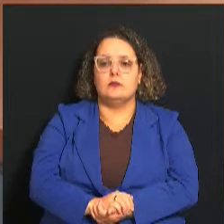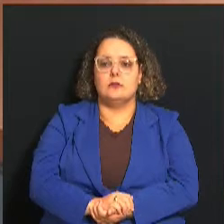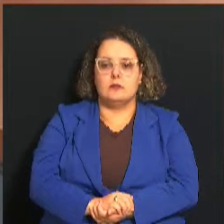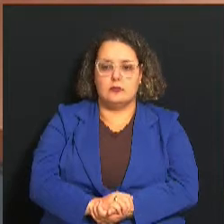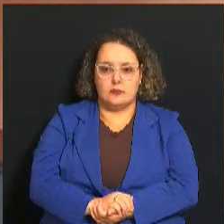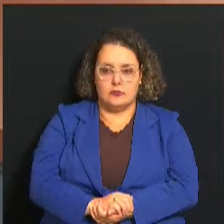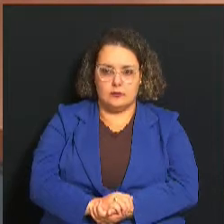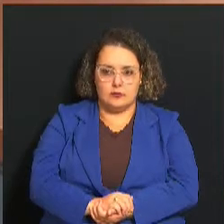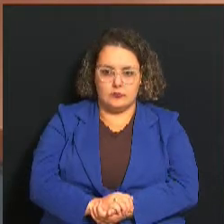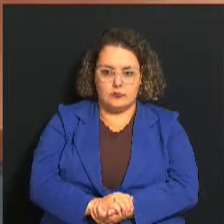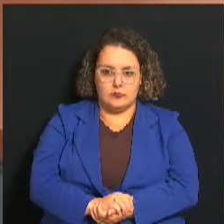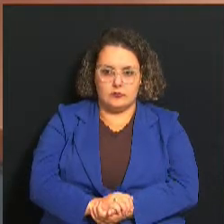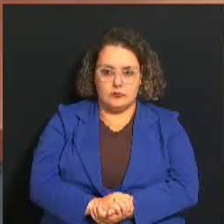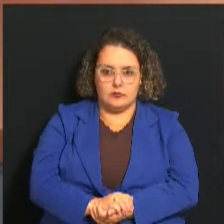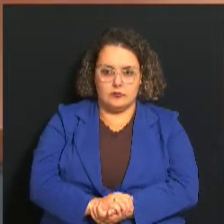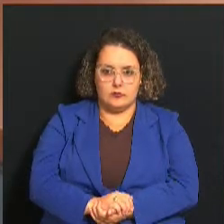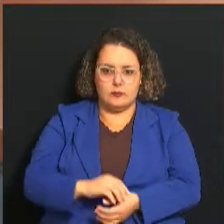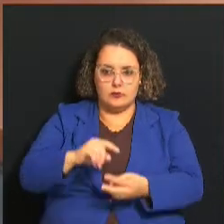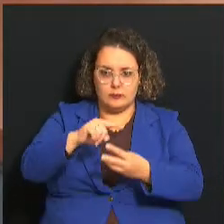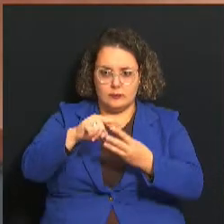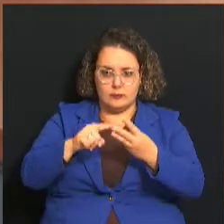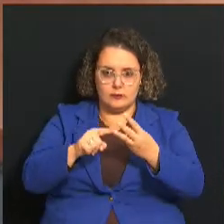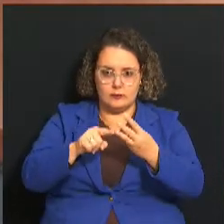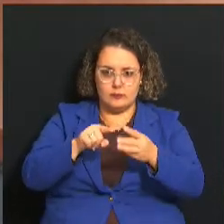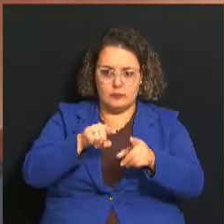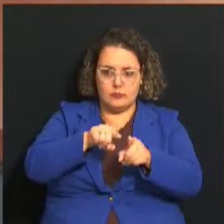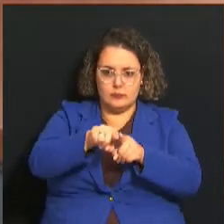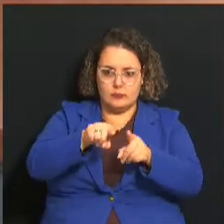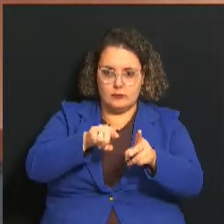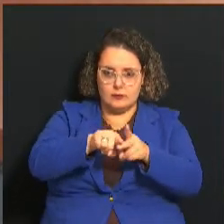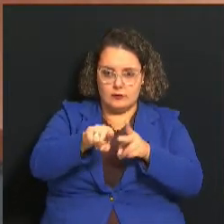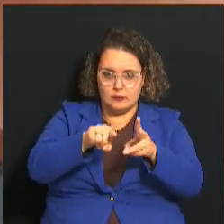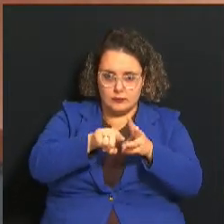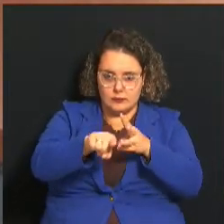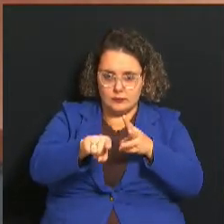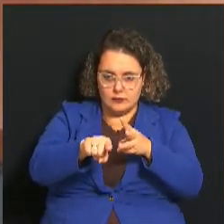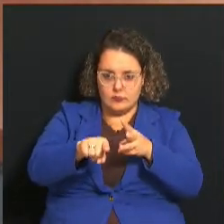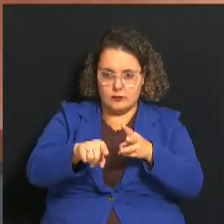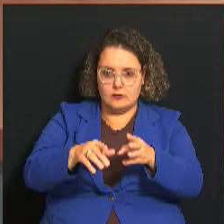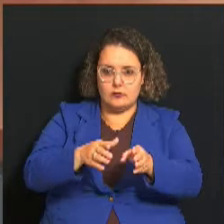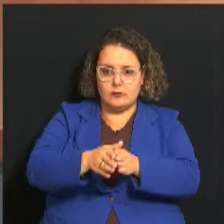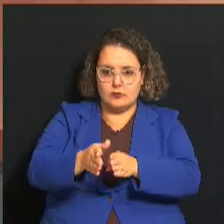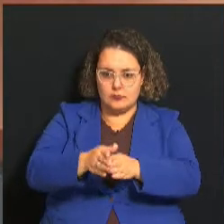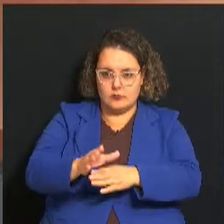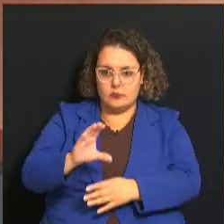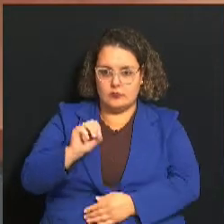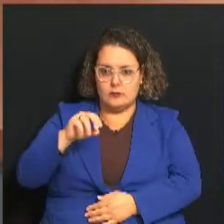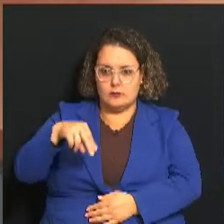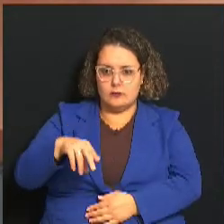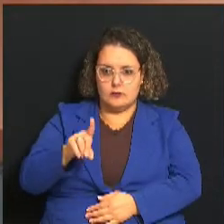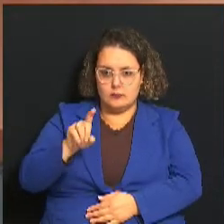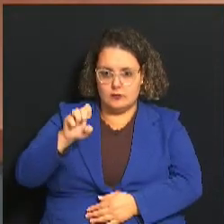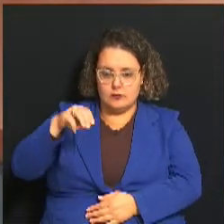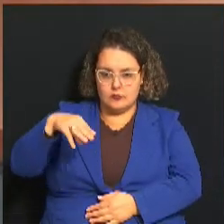Eu tenho, na verdade, 3 questões, assim, e também sou conselheira do CONDEMA, né, e